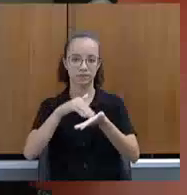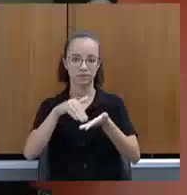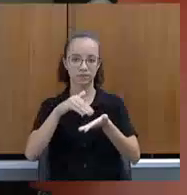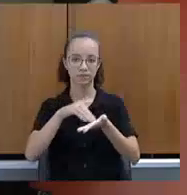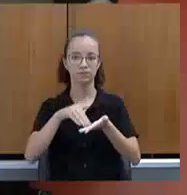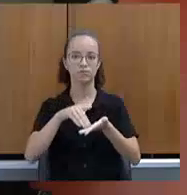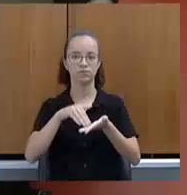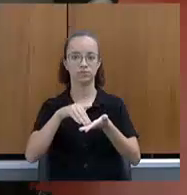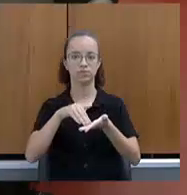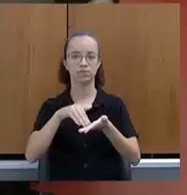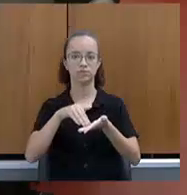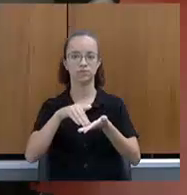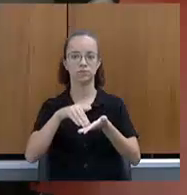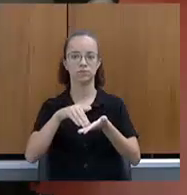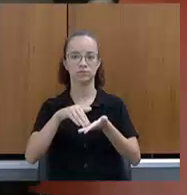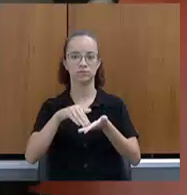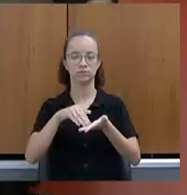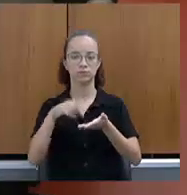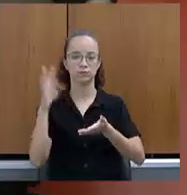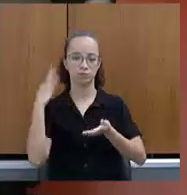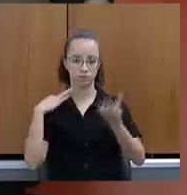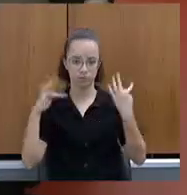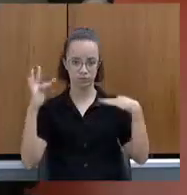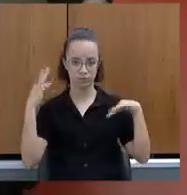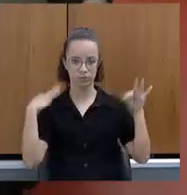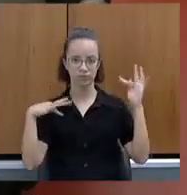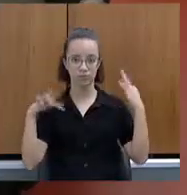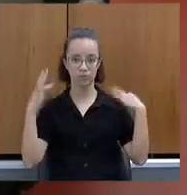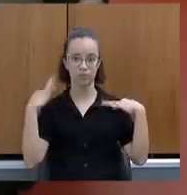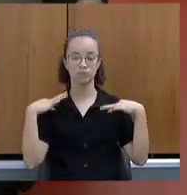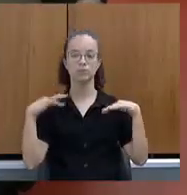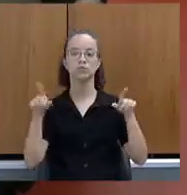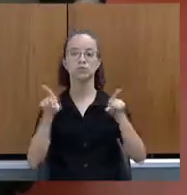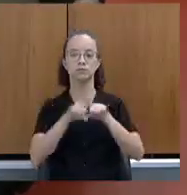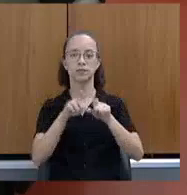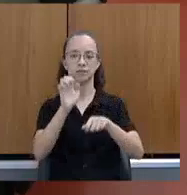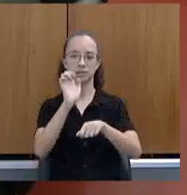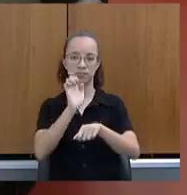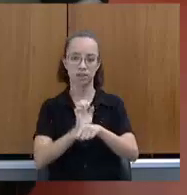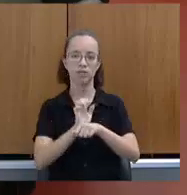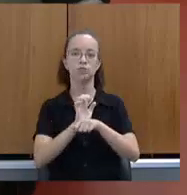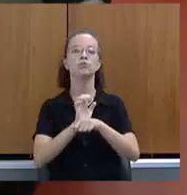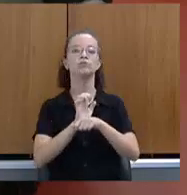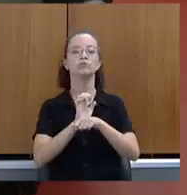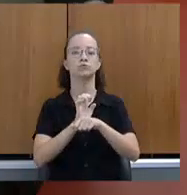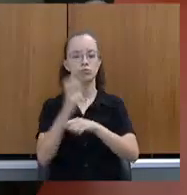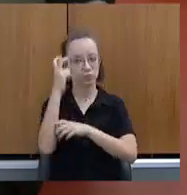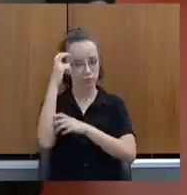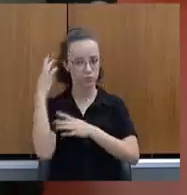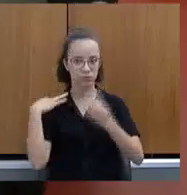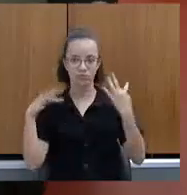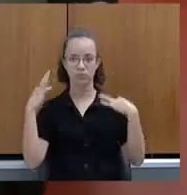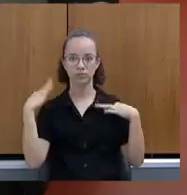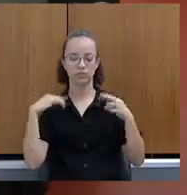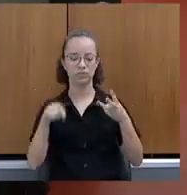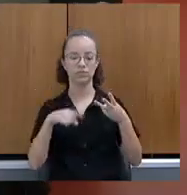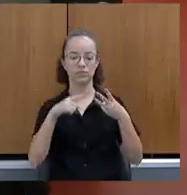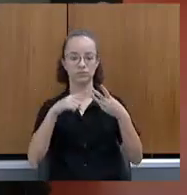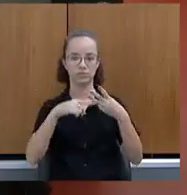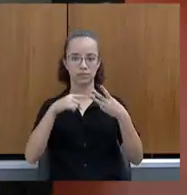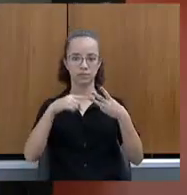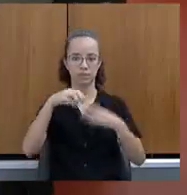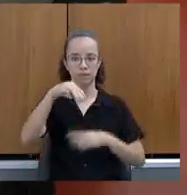da secretaria de turismo e está de cultura e turismo da Maristela aqui